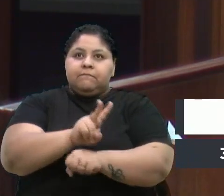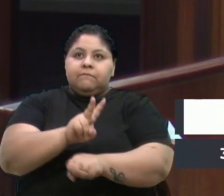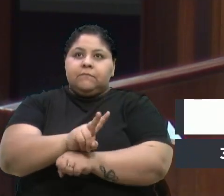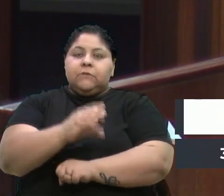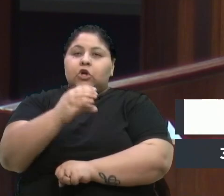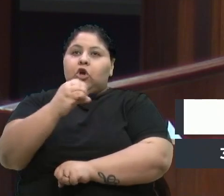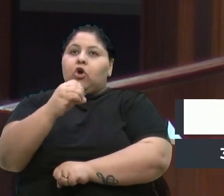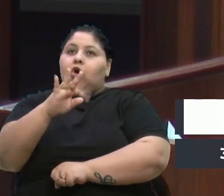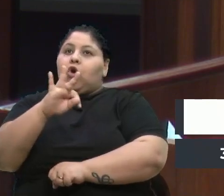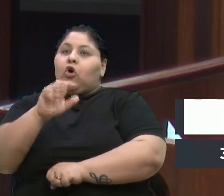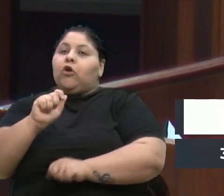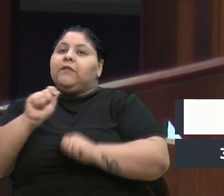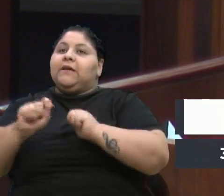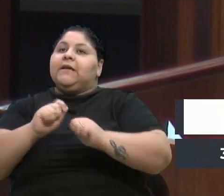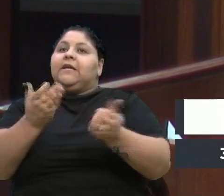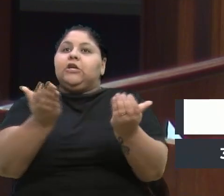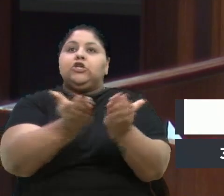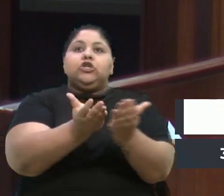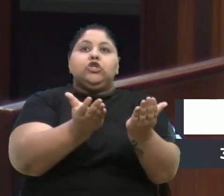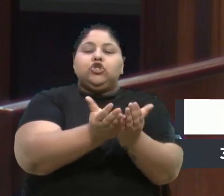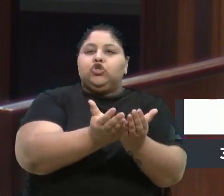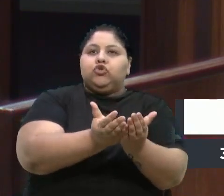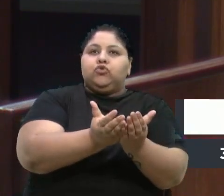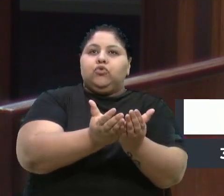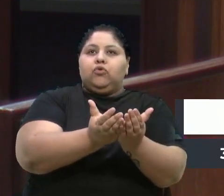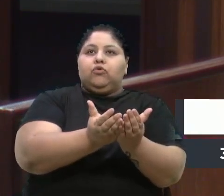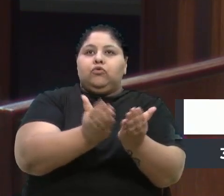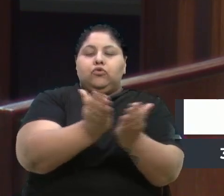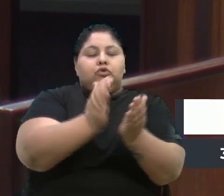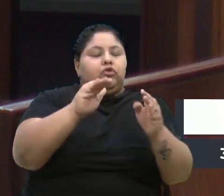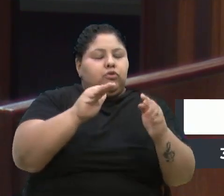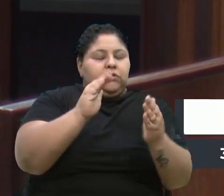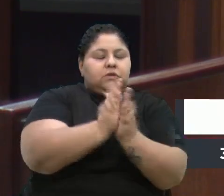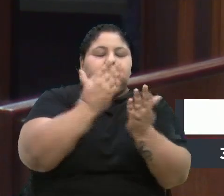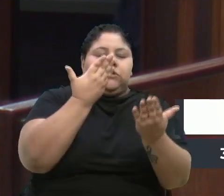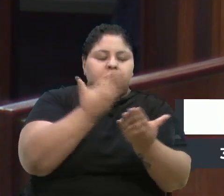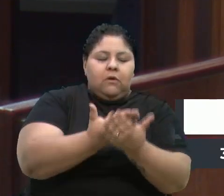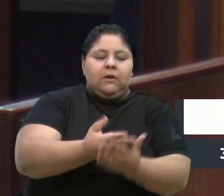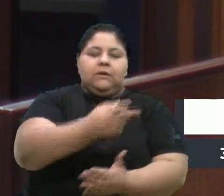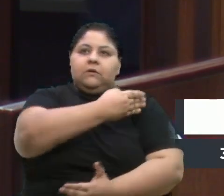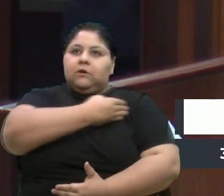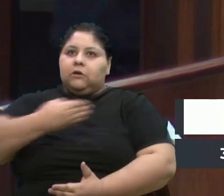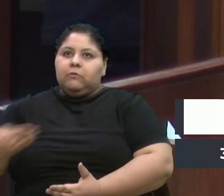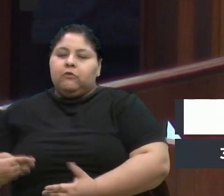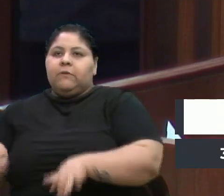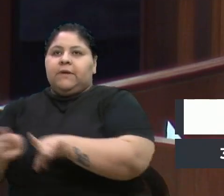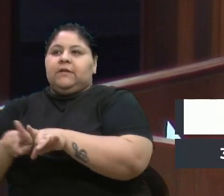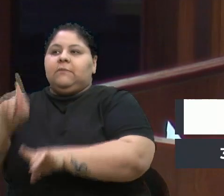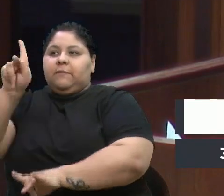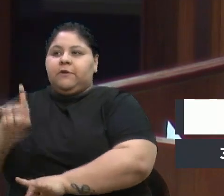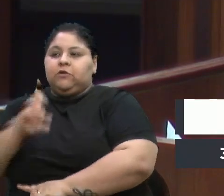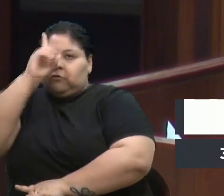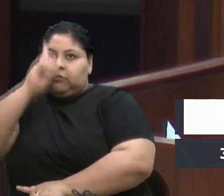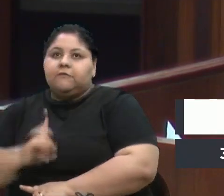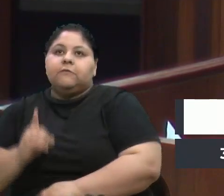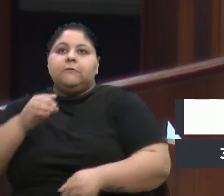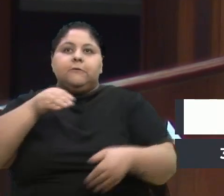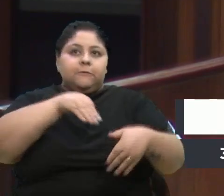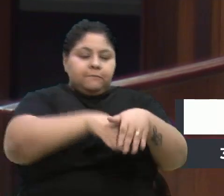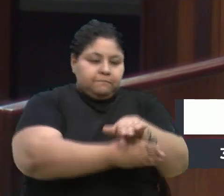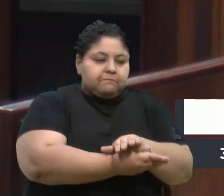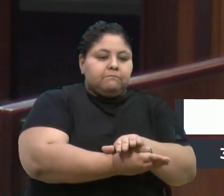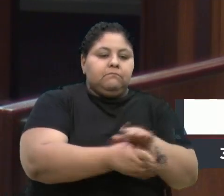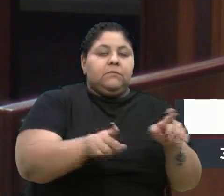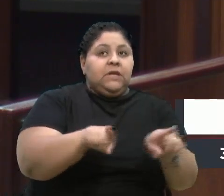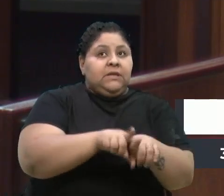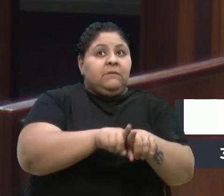de quem estudou em escola pública, de alunos com deficiência, então temos um compromisso com a inclusão, e das cotas